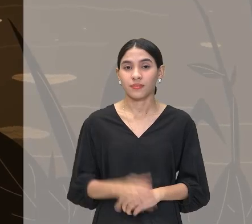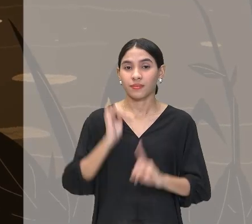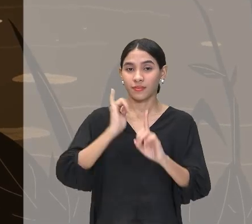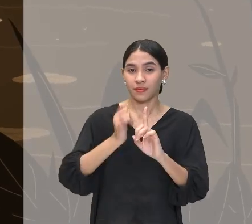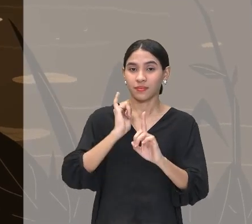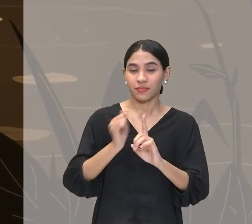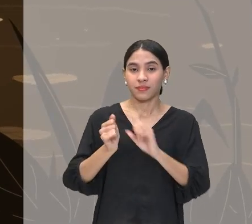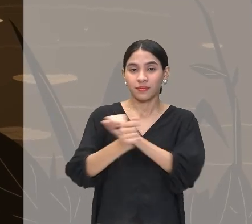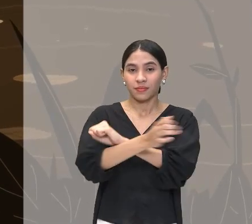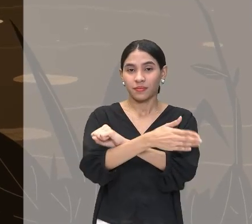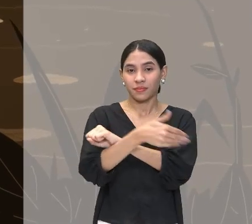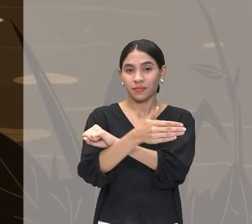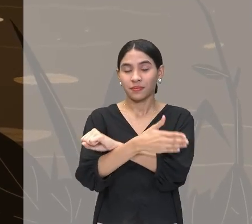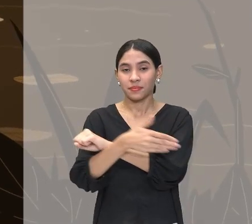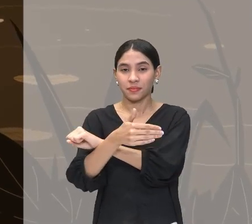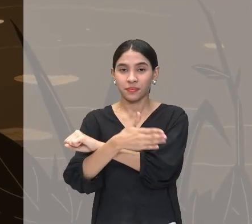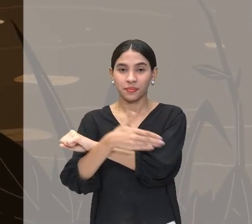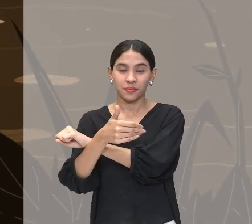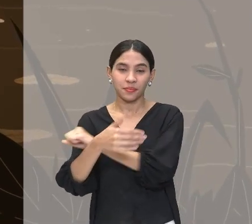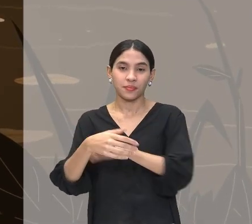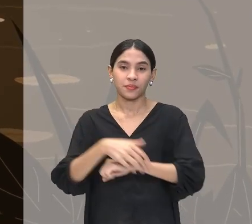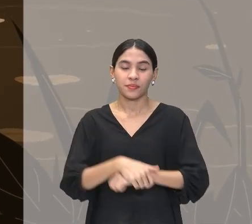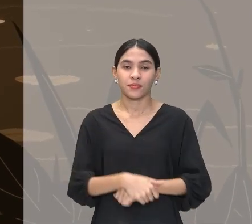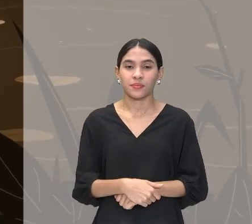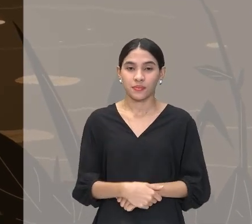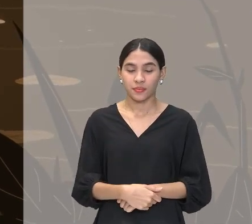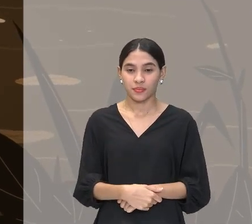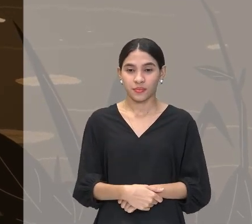A lenda do peixe-boi.